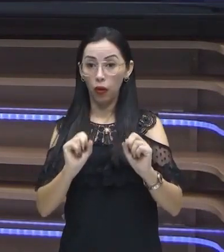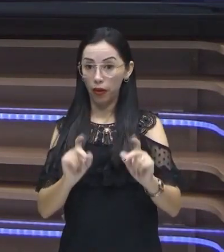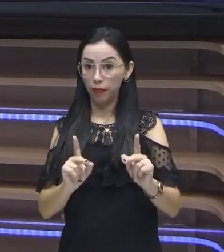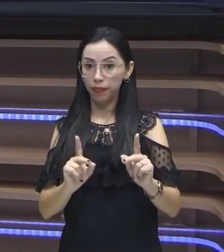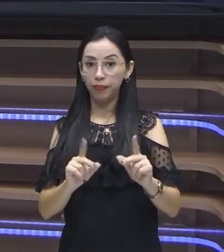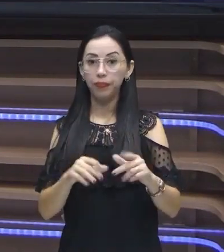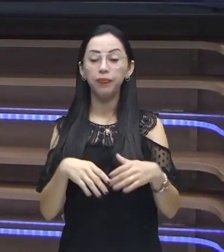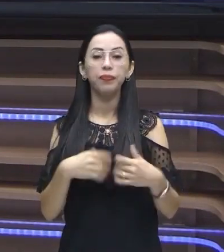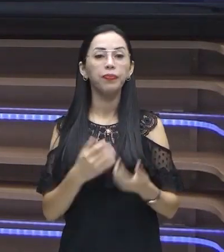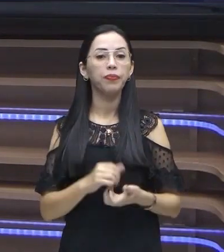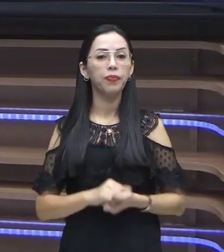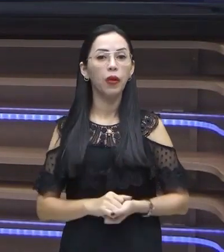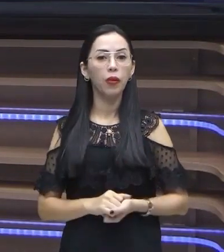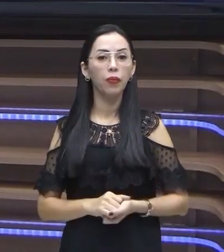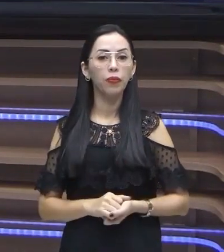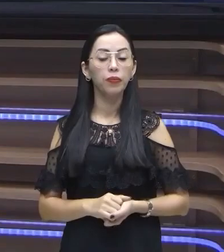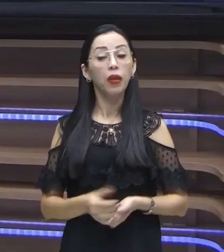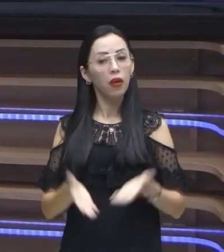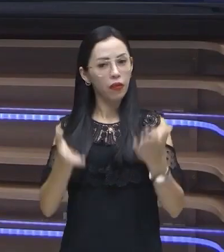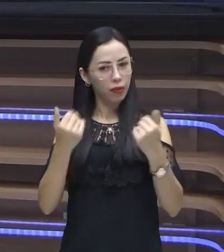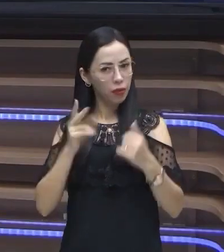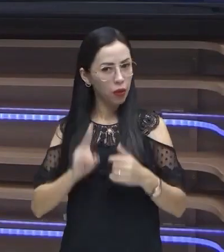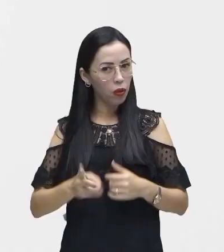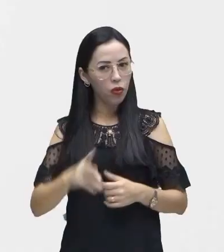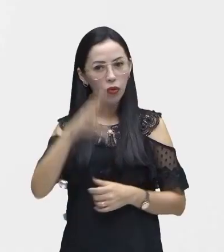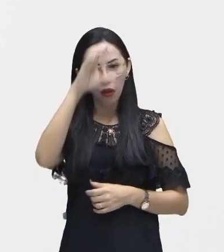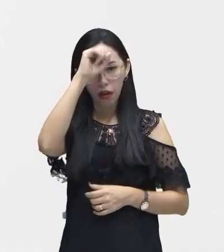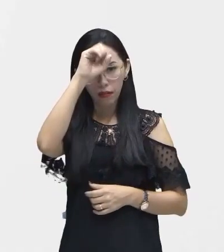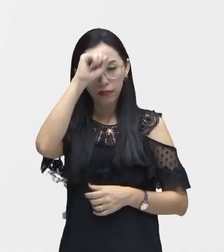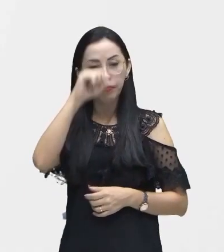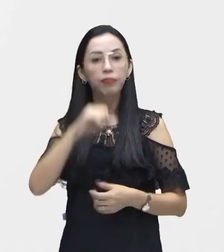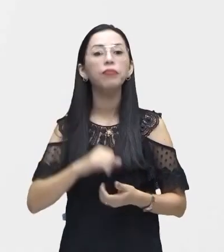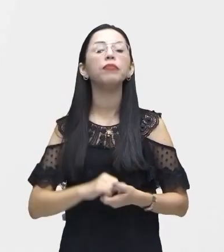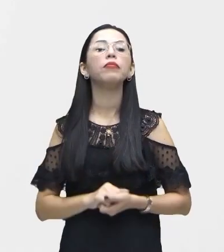continuar trabalhando as conversões. De olho na tela no nosso próximo exemplo.